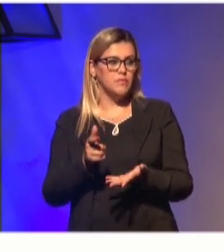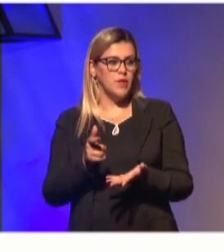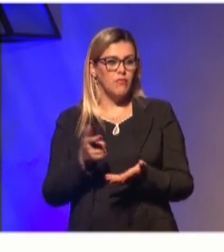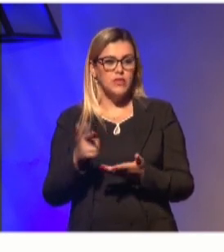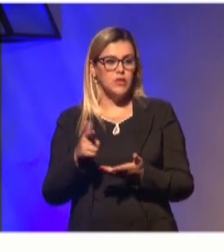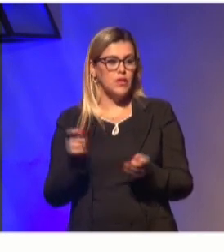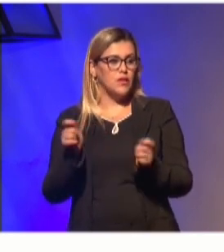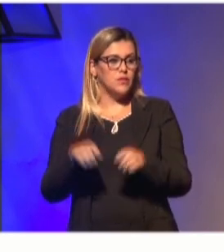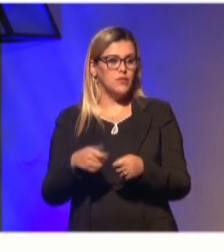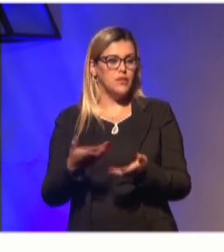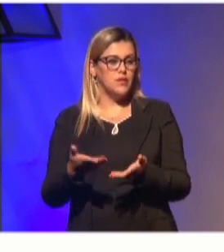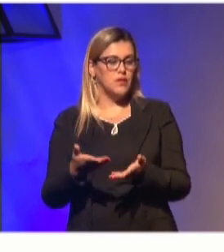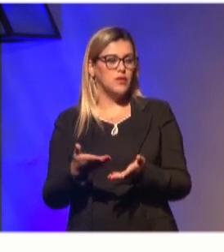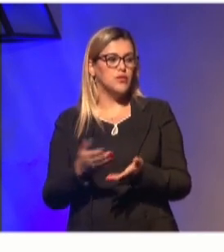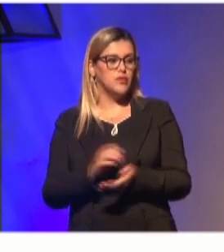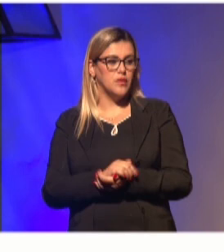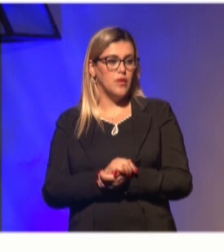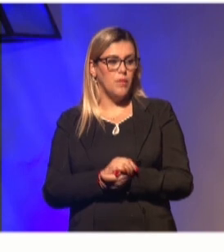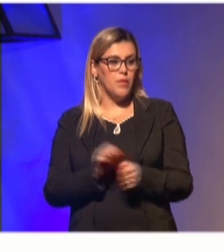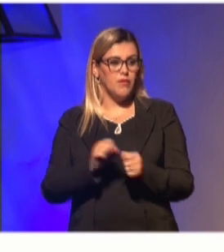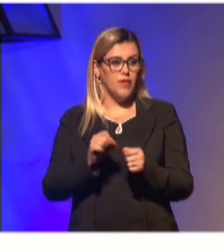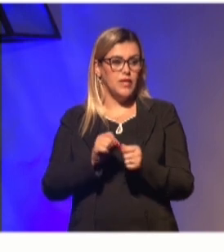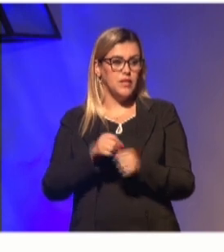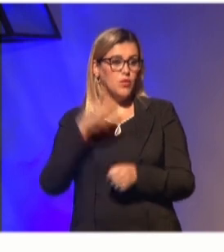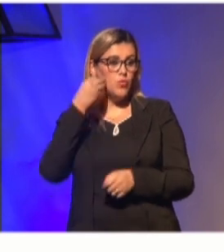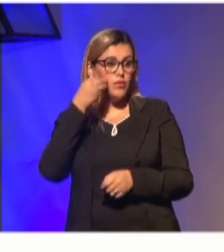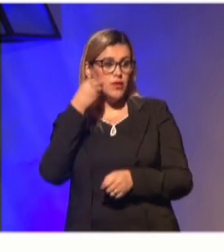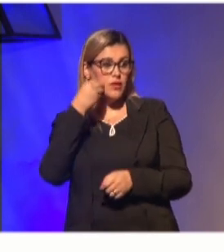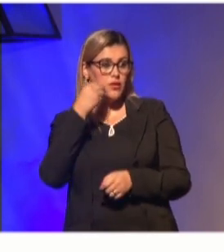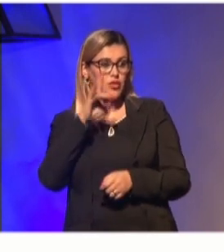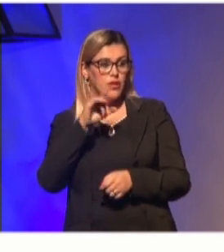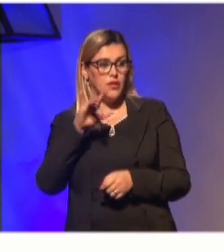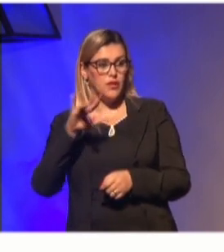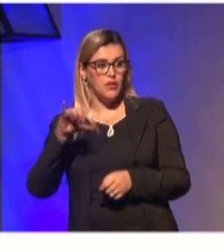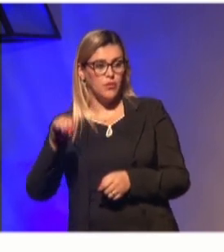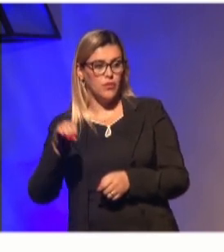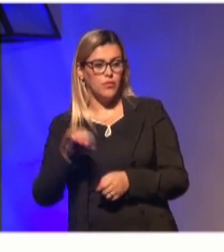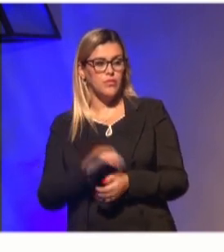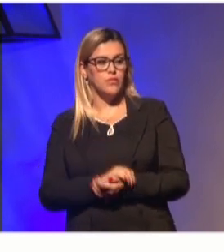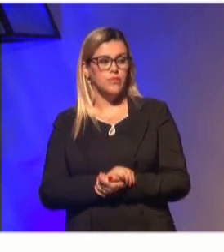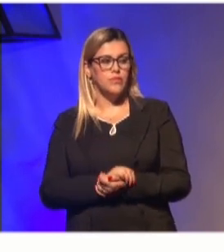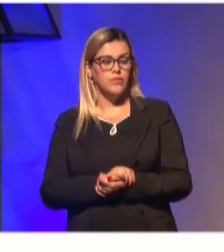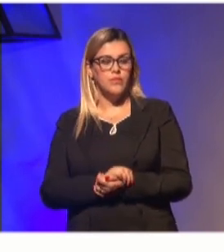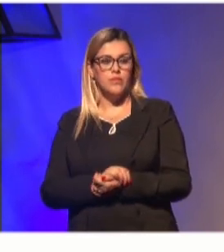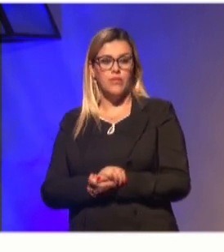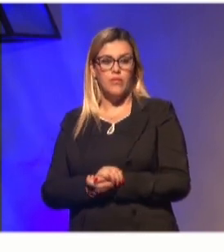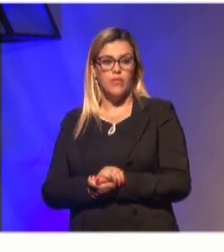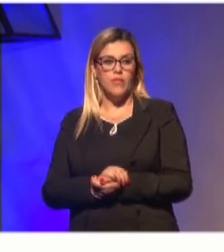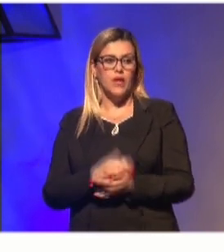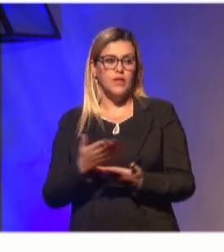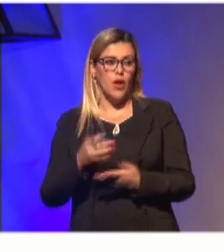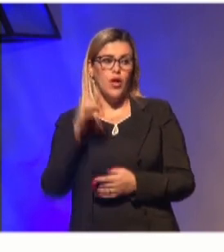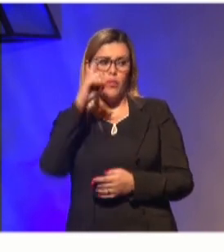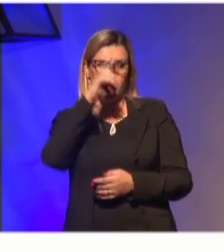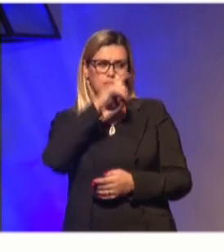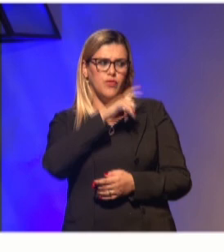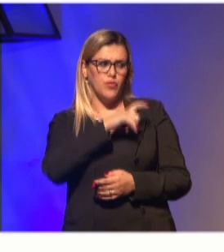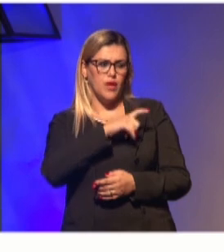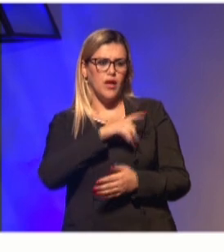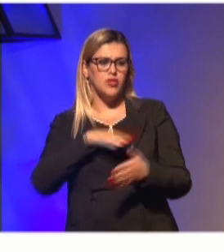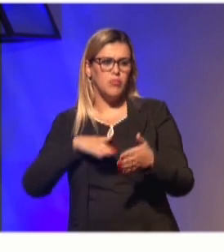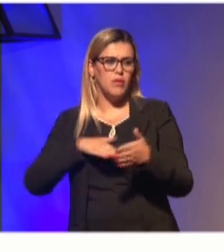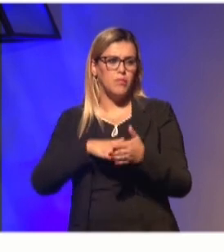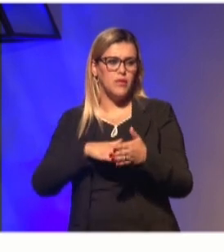grande o suficiente aí para fazer, por exemplo, um ensaio clínico com grande metodologia. Então, essa acaba sendo uma dificuldade, uma